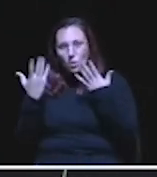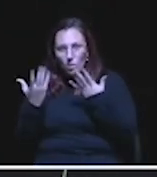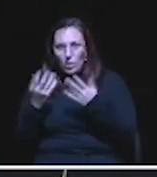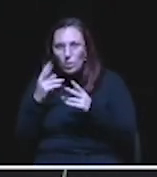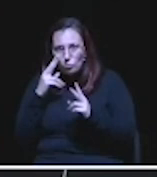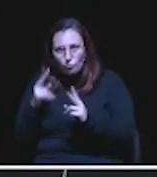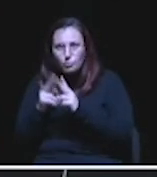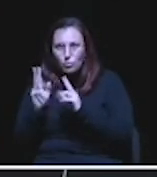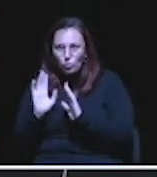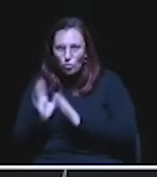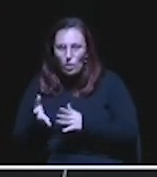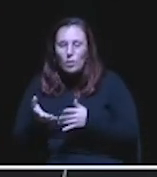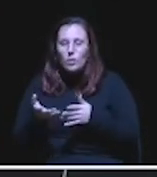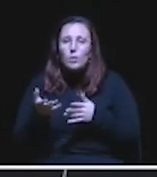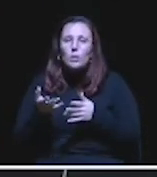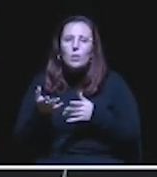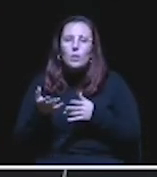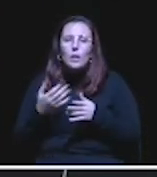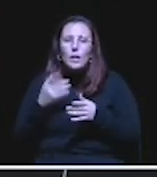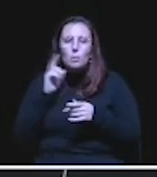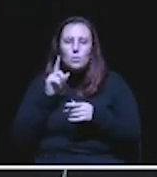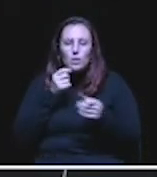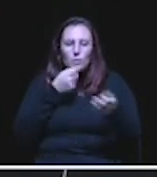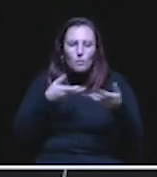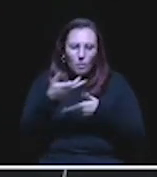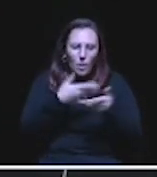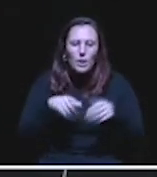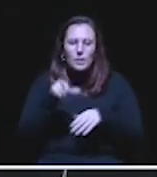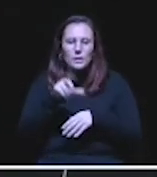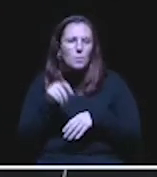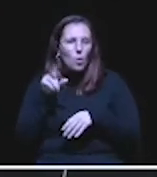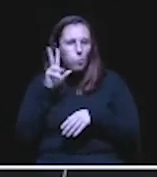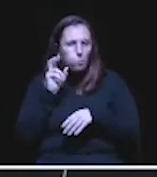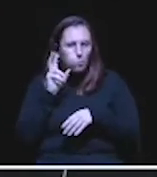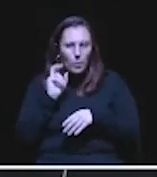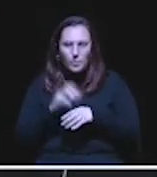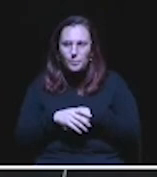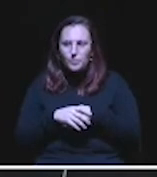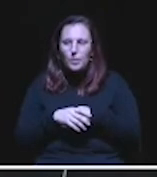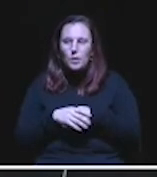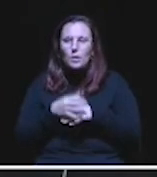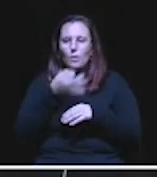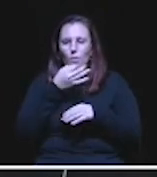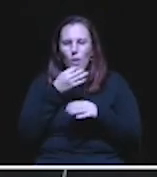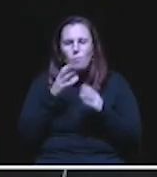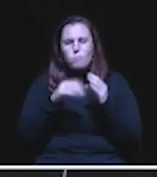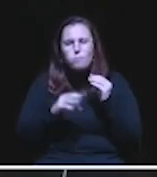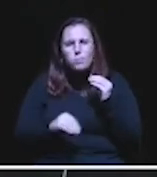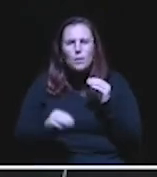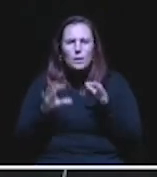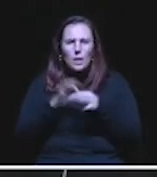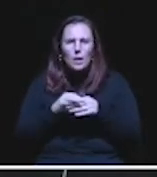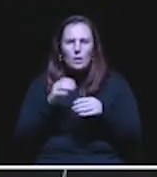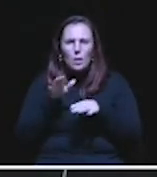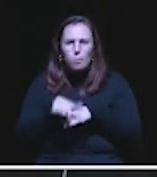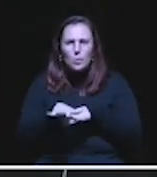segurança, mostram como é importante falarmos e, sobretudo, ouvirmos. Muito se tem falado e discutido a propósito deste protesto,